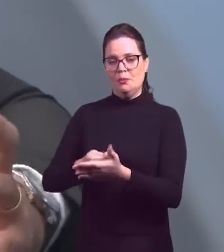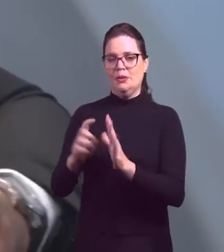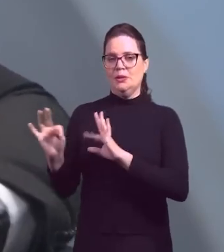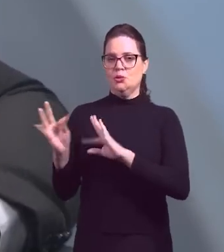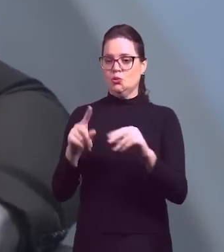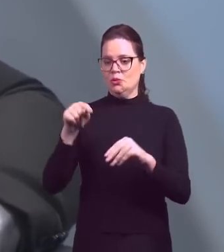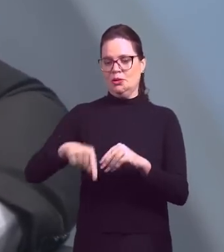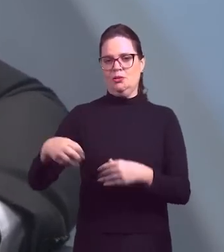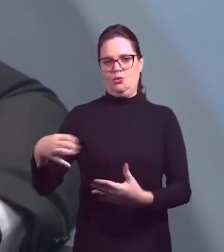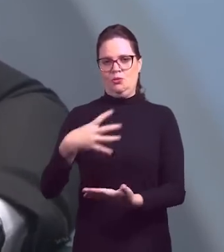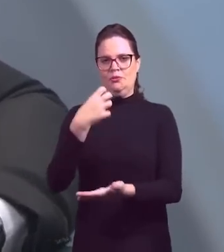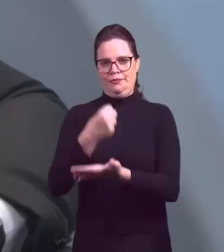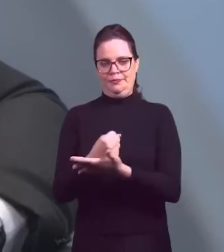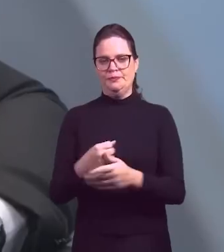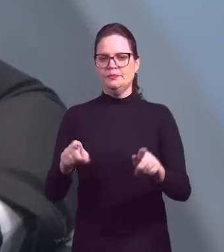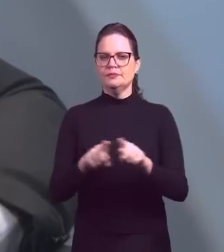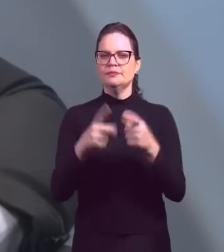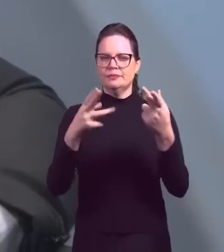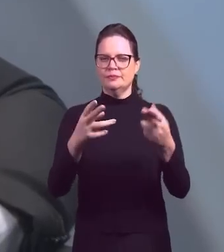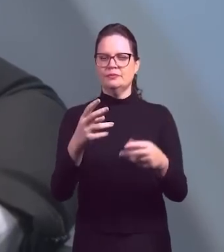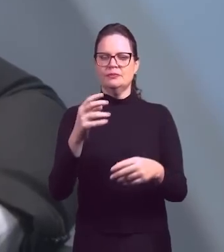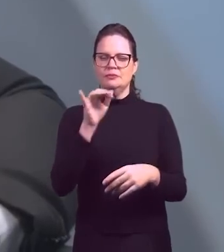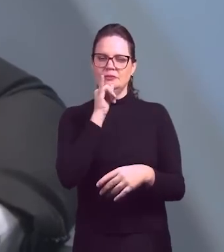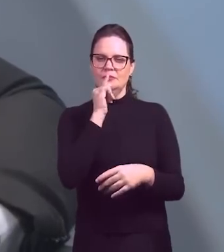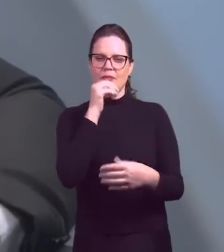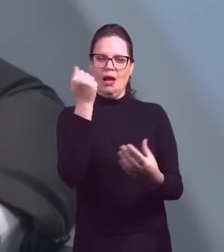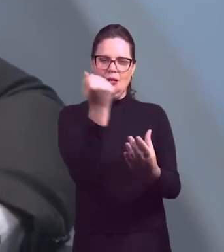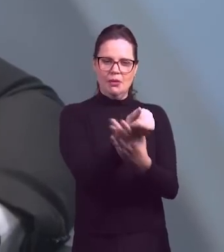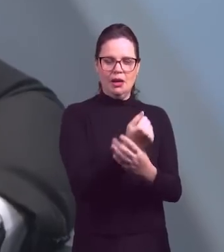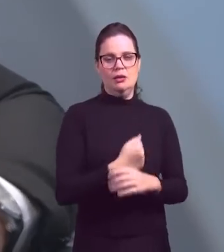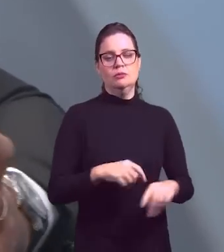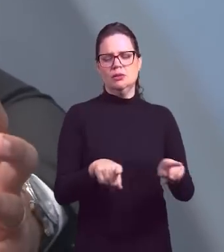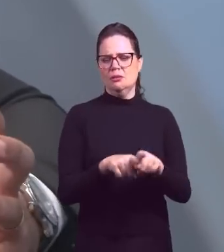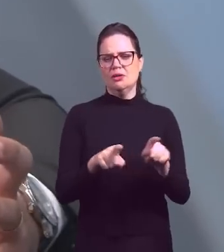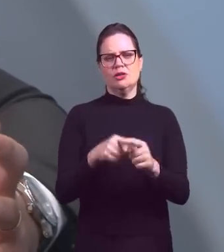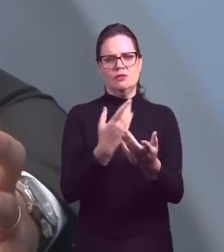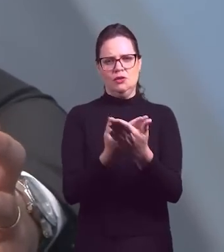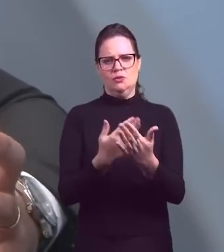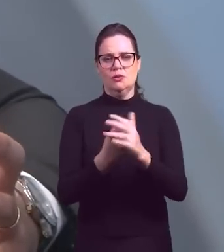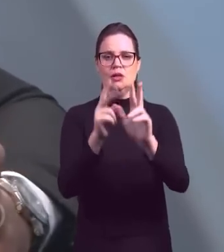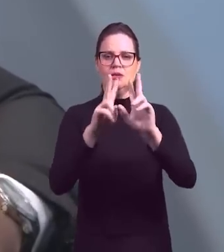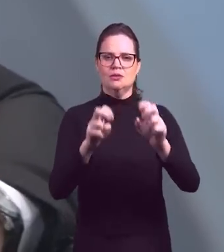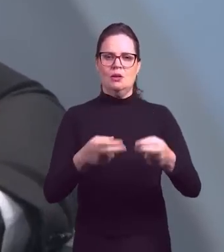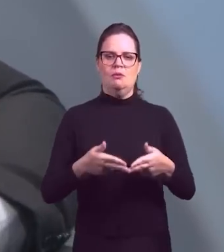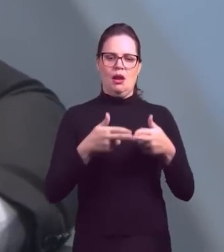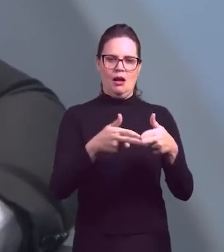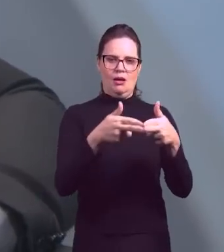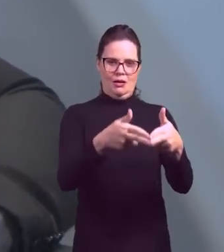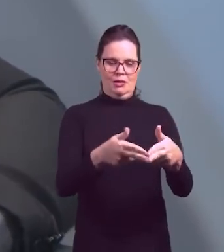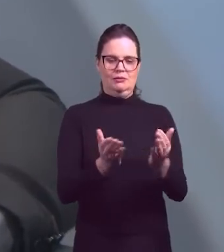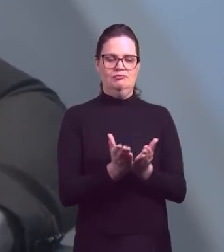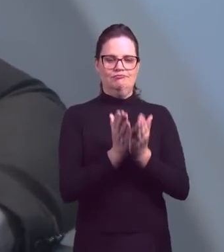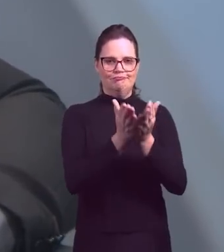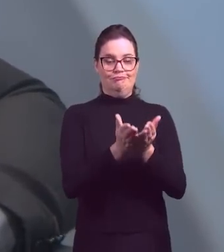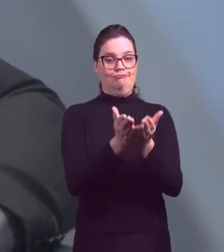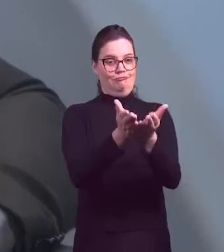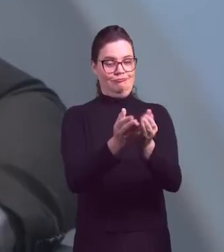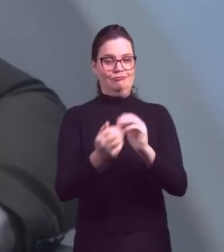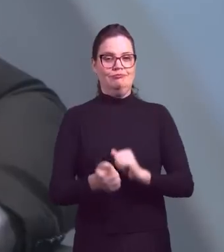algumas abordagens, como o senhor mencionou Abraão, nós podemos mencionar a Arca de